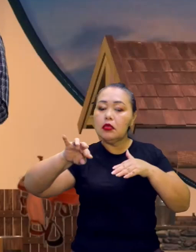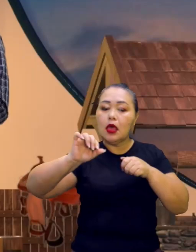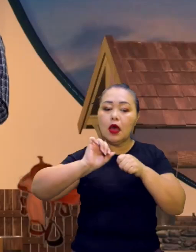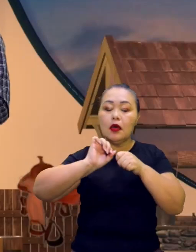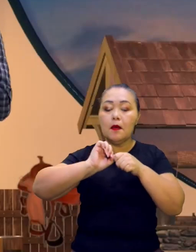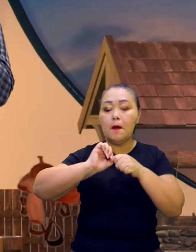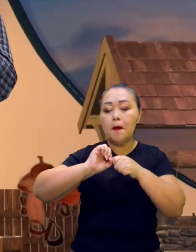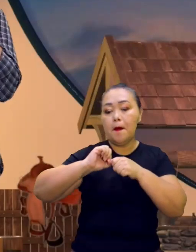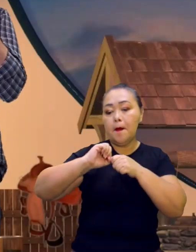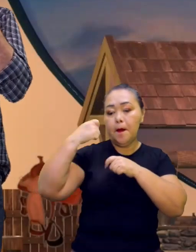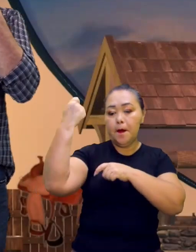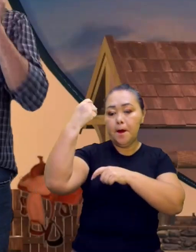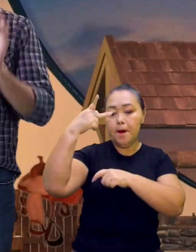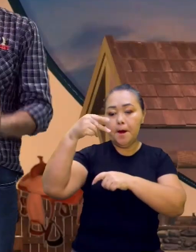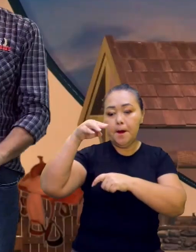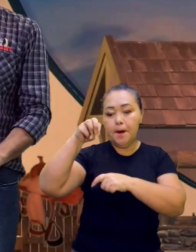pantanal.